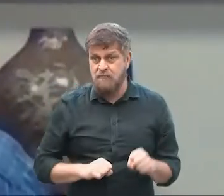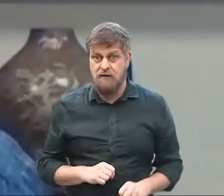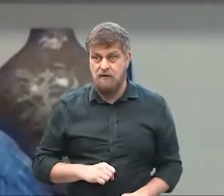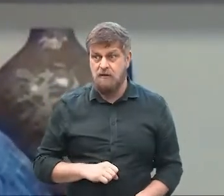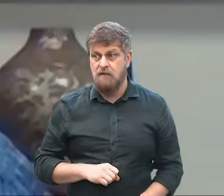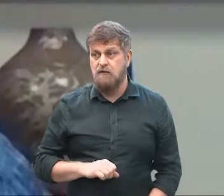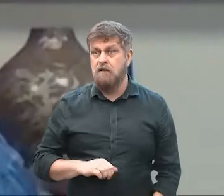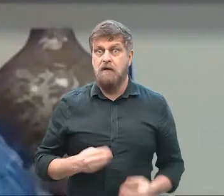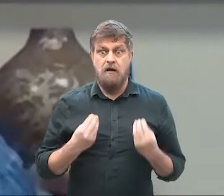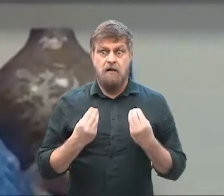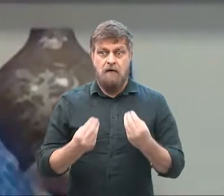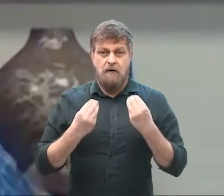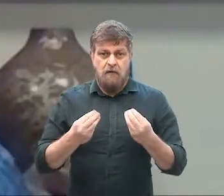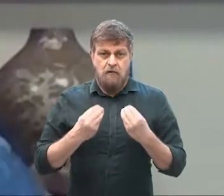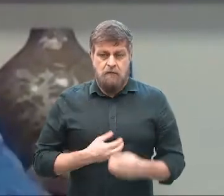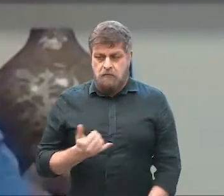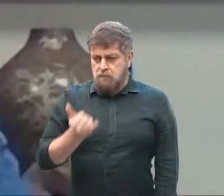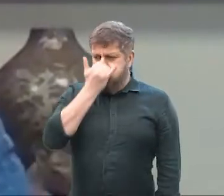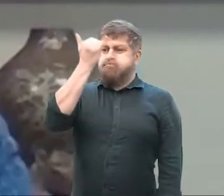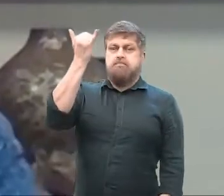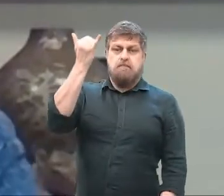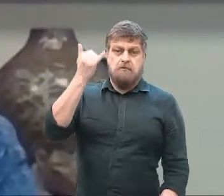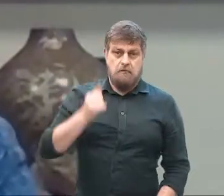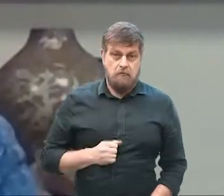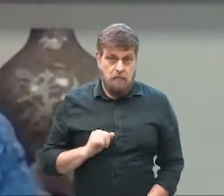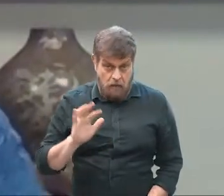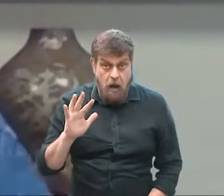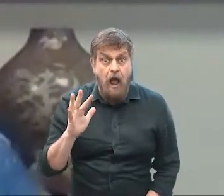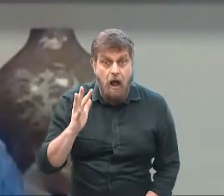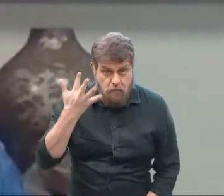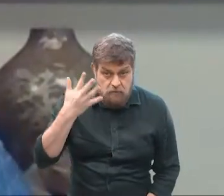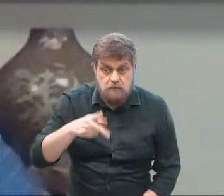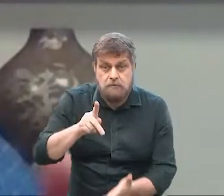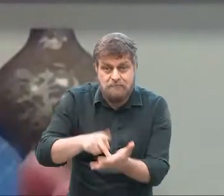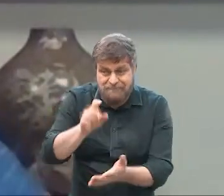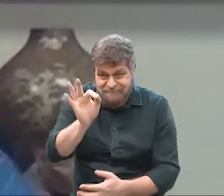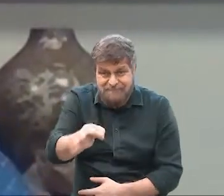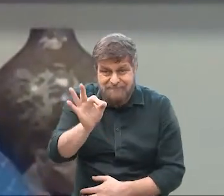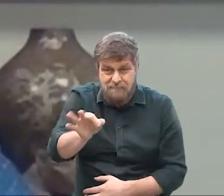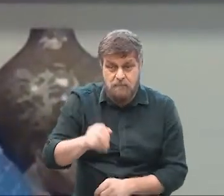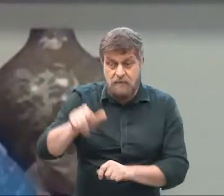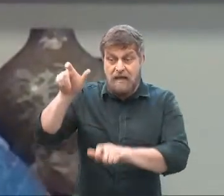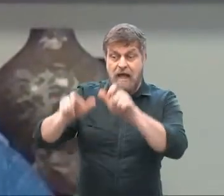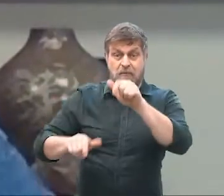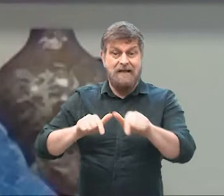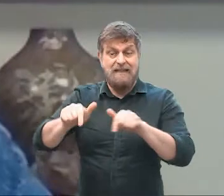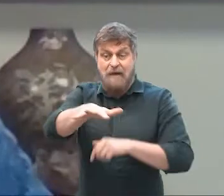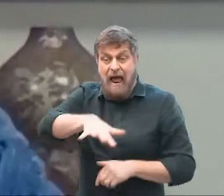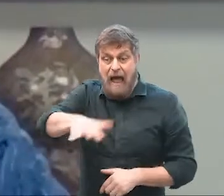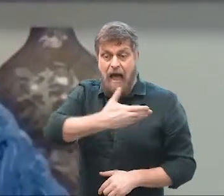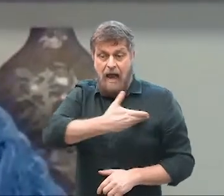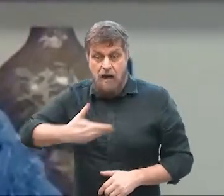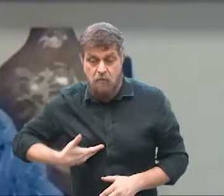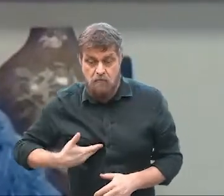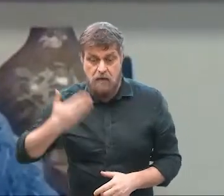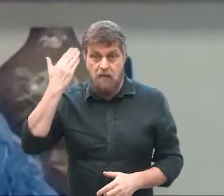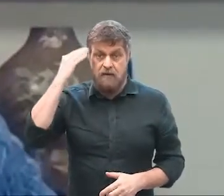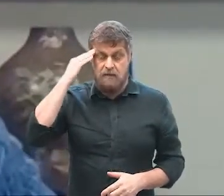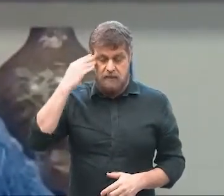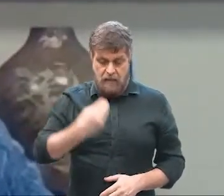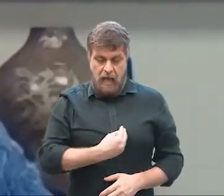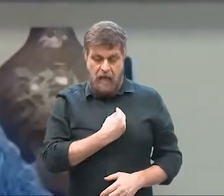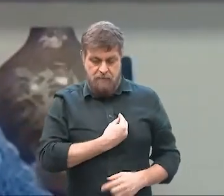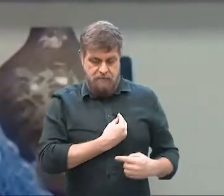ar. Infelizmente, isso é uma realidade que o homem público tem que entender. Vamos cuidar da vida? Eu